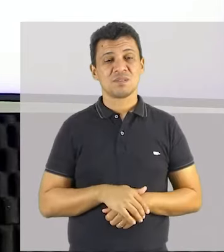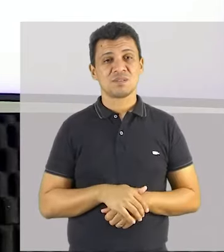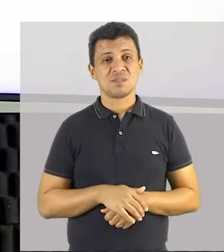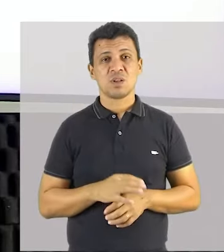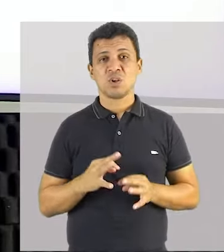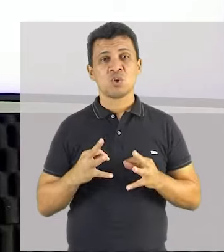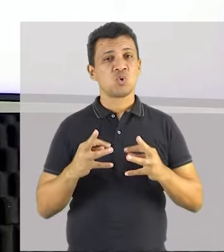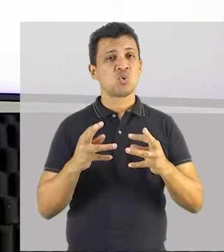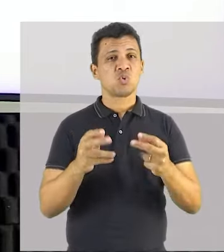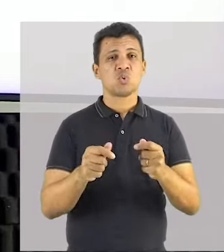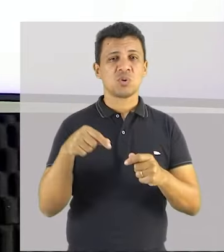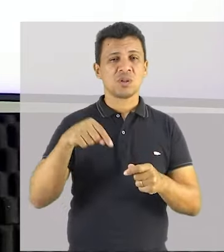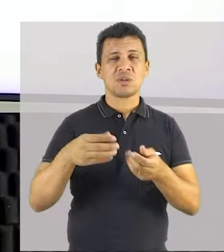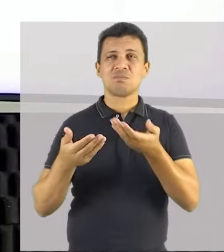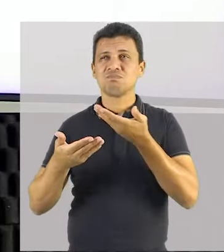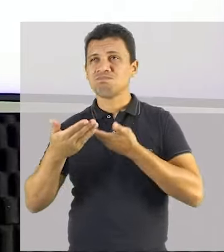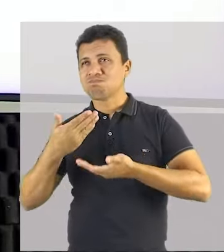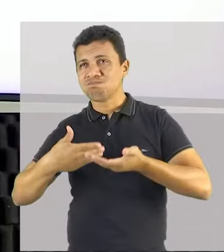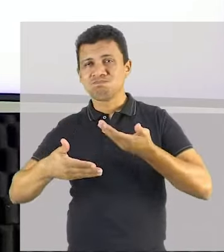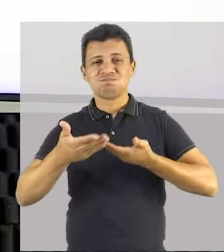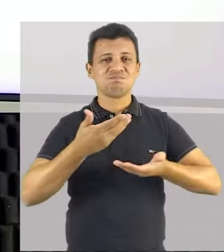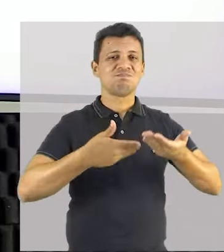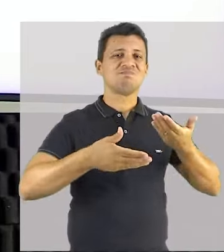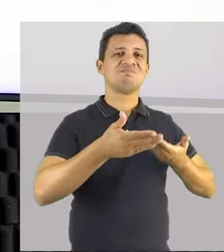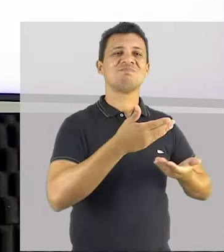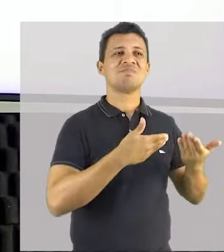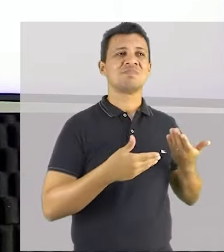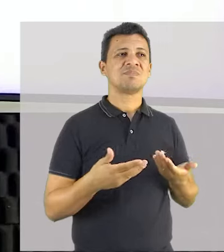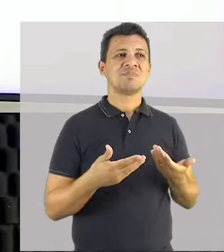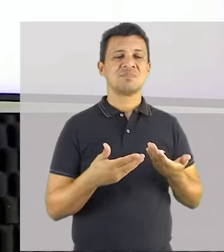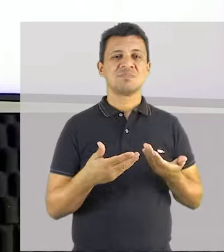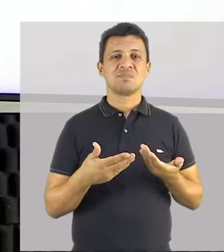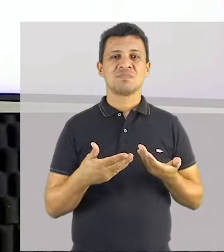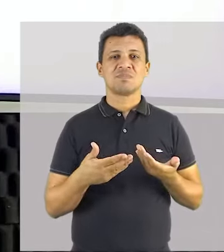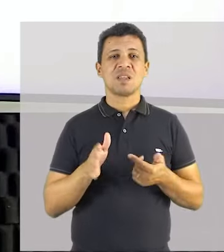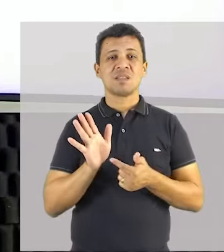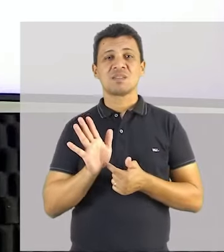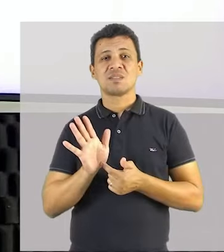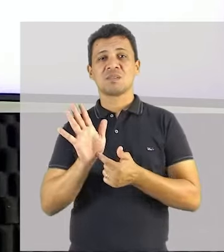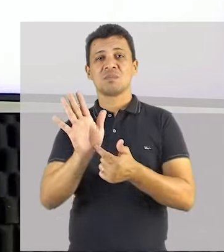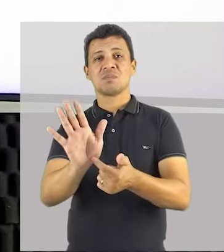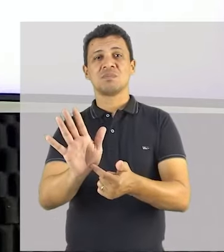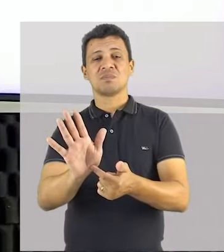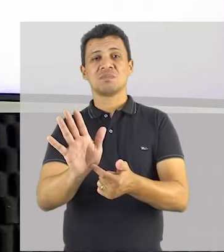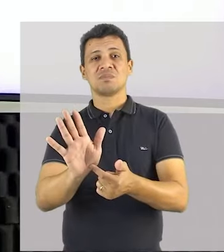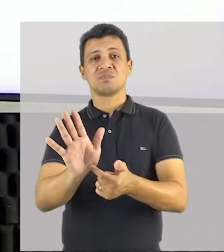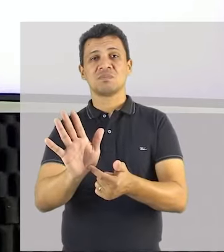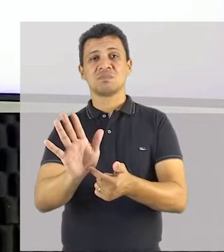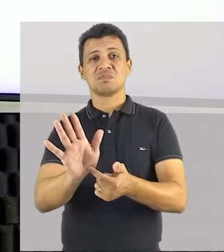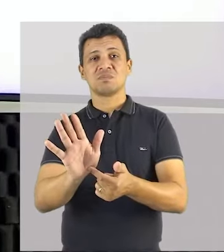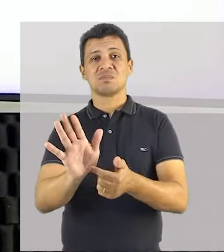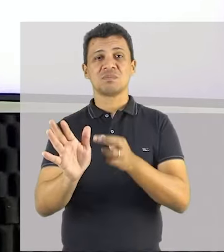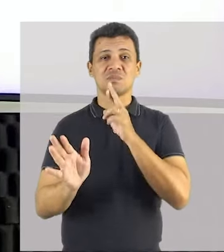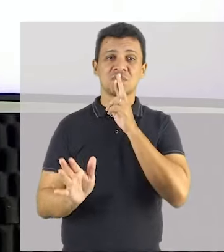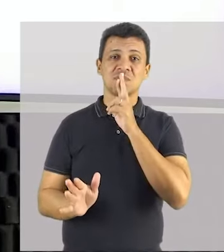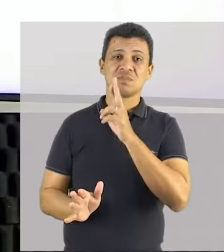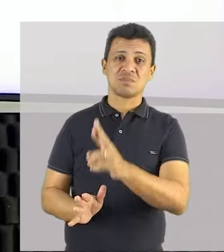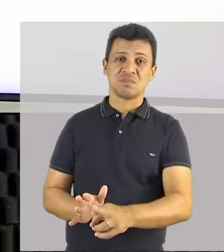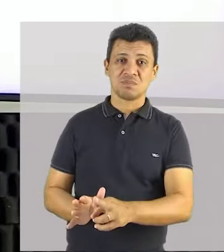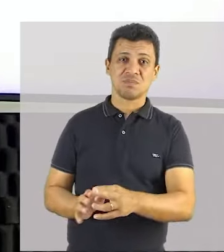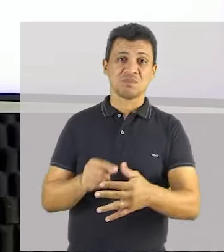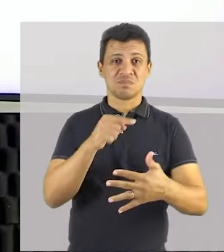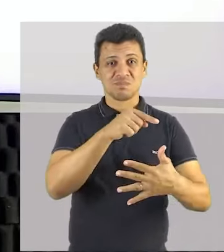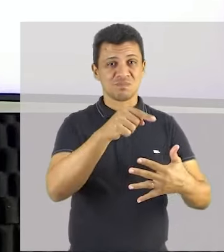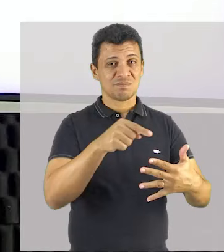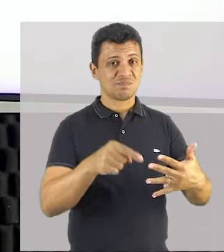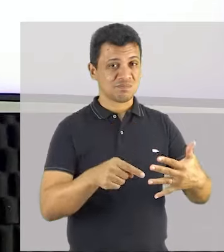essa essa nossa conversa toda essa essa eh apresentação aqui de de soluções das das das